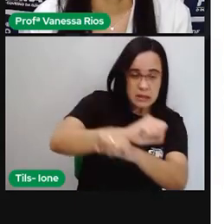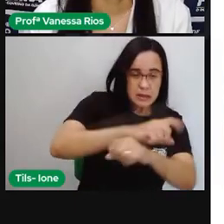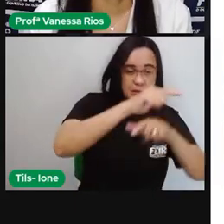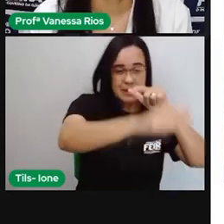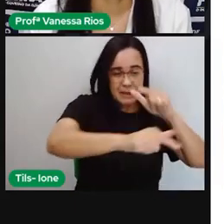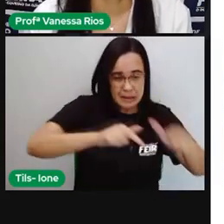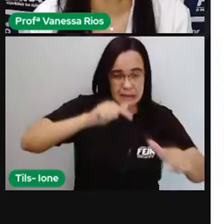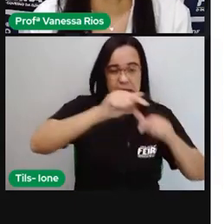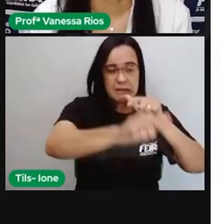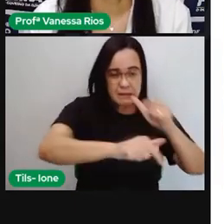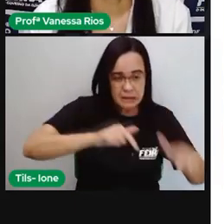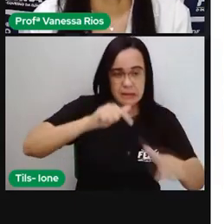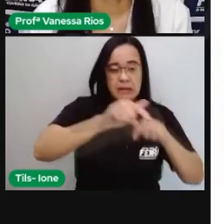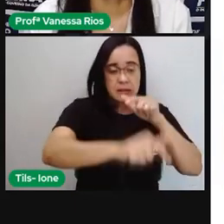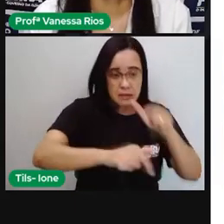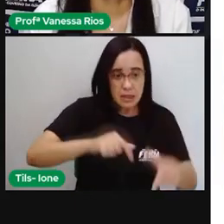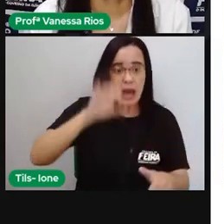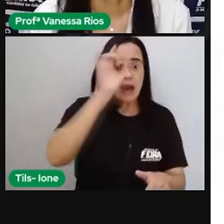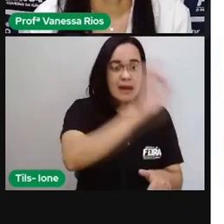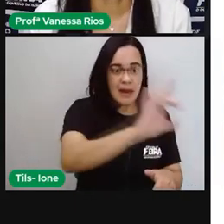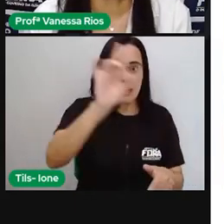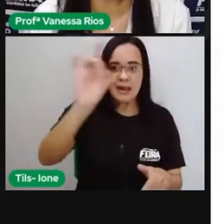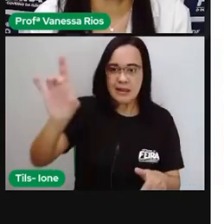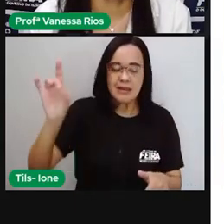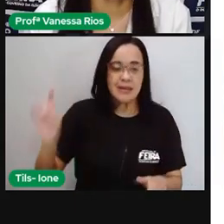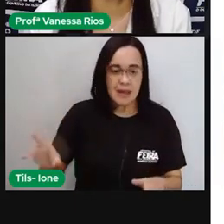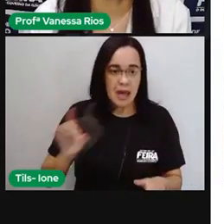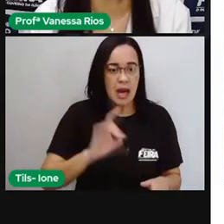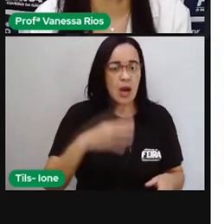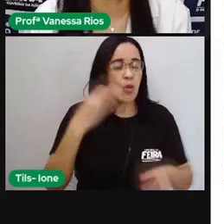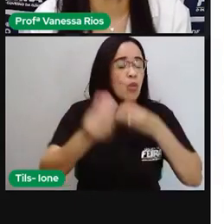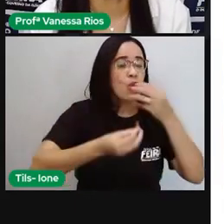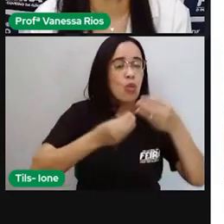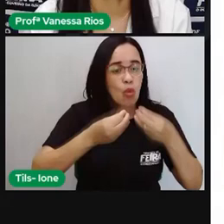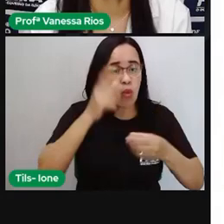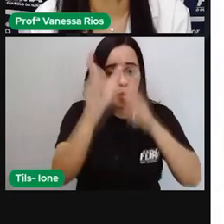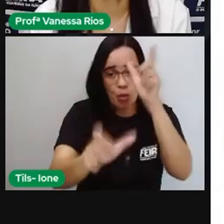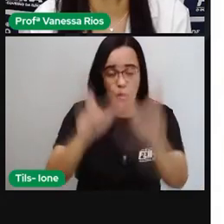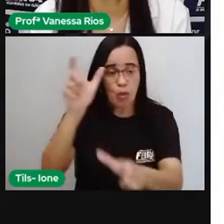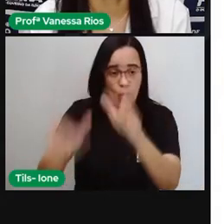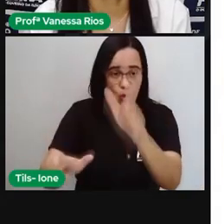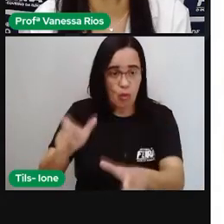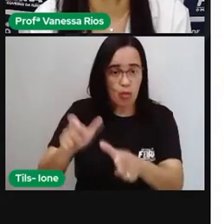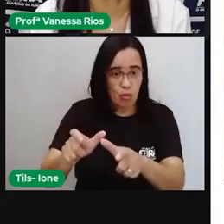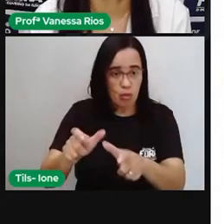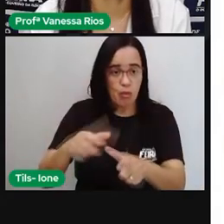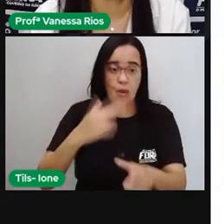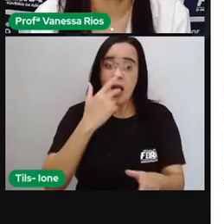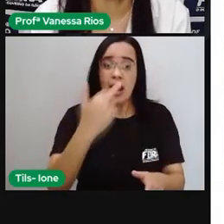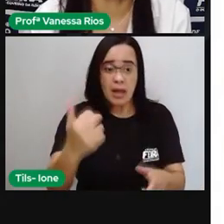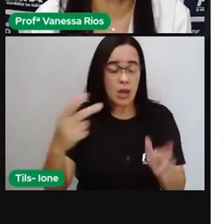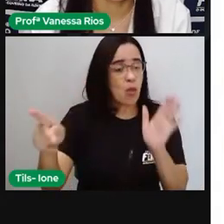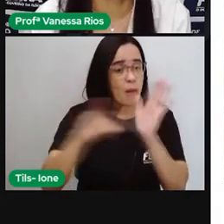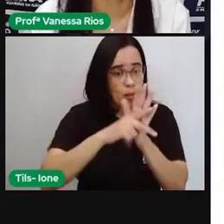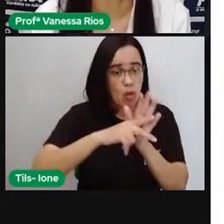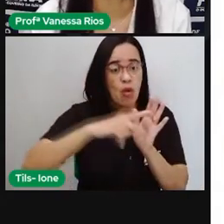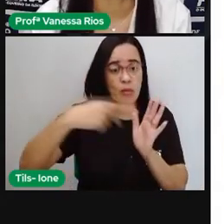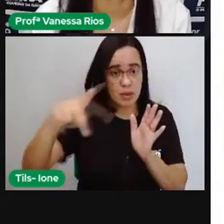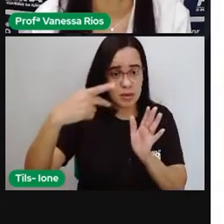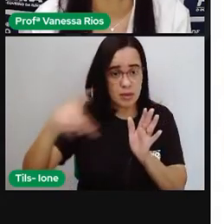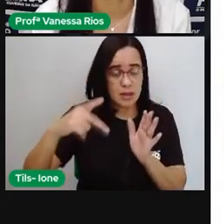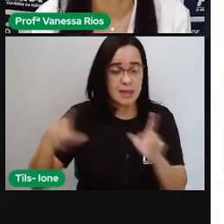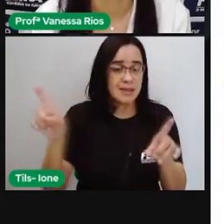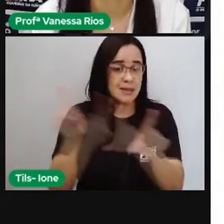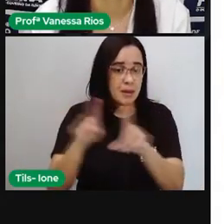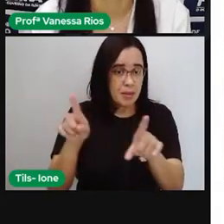No entanto, cada indivíduo trouxe seu idioma, sua fé e as suas habilidades. Então, como a Pro já havia falado, né,